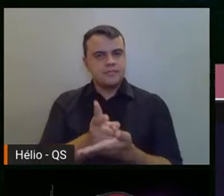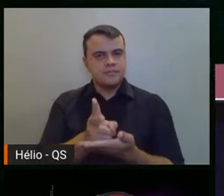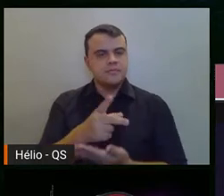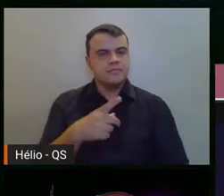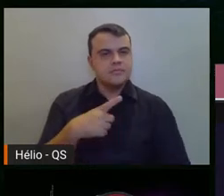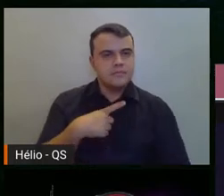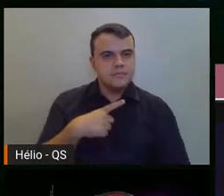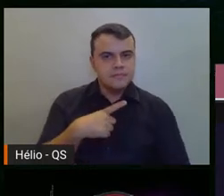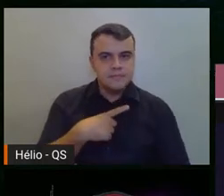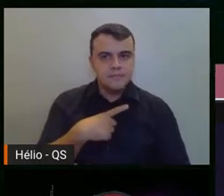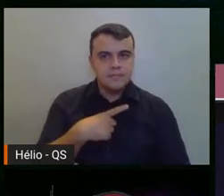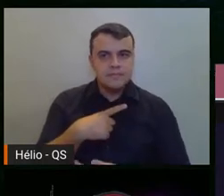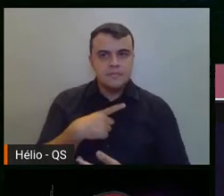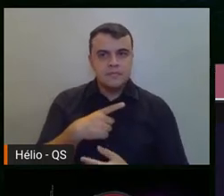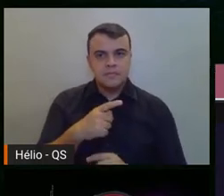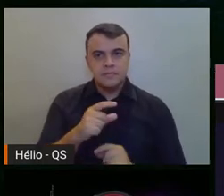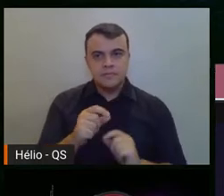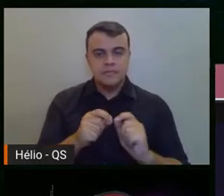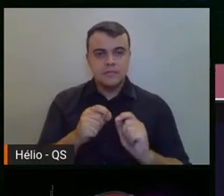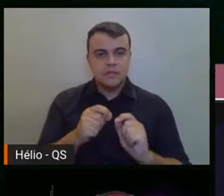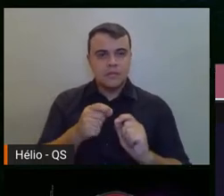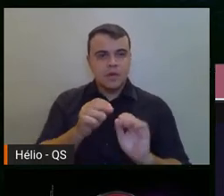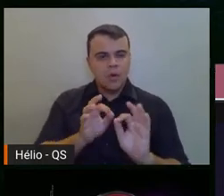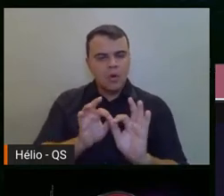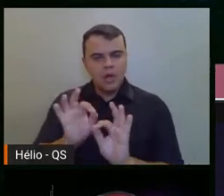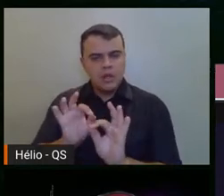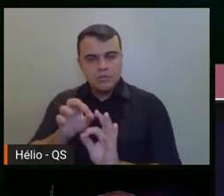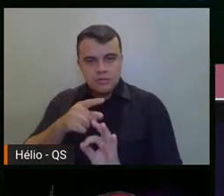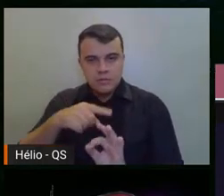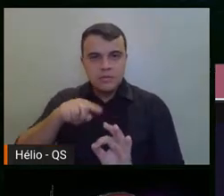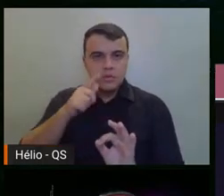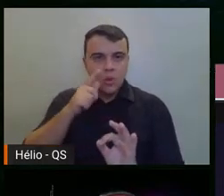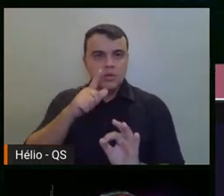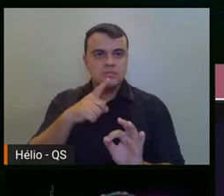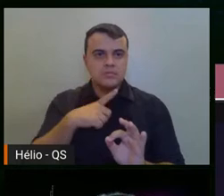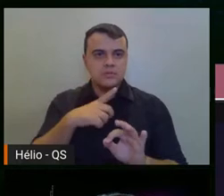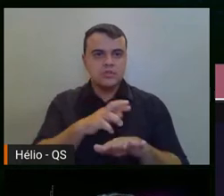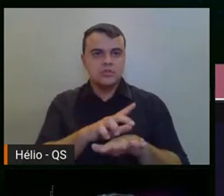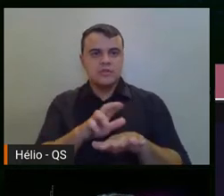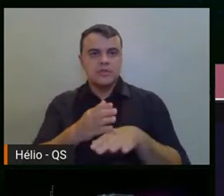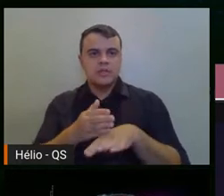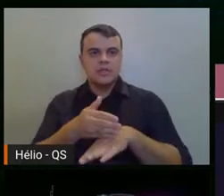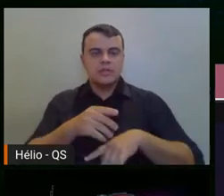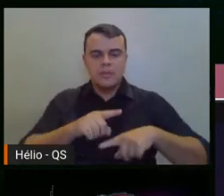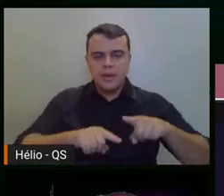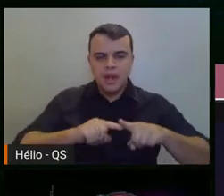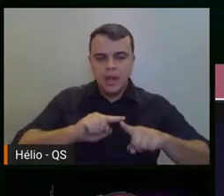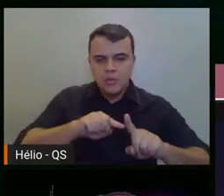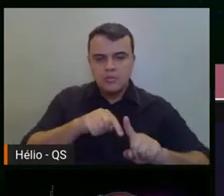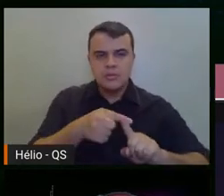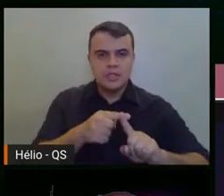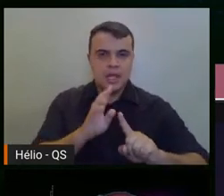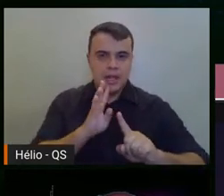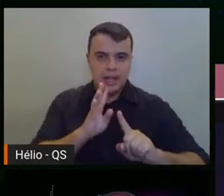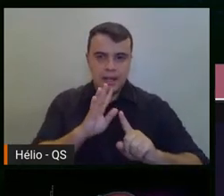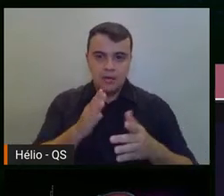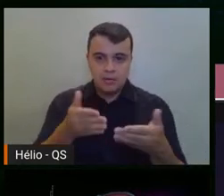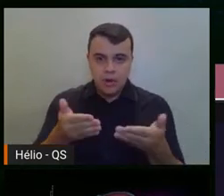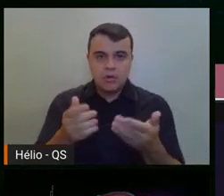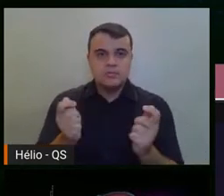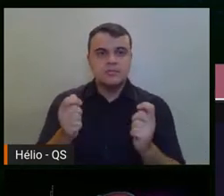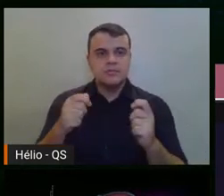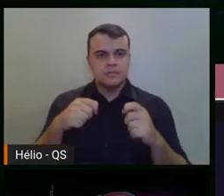estar orquestrando para que vocês tenham vários acesso a materiais complementares isso é bem legal Daí você pode dar